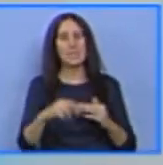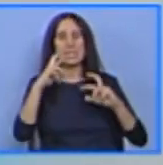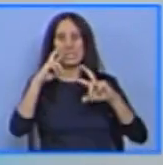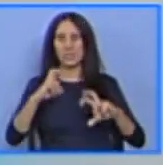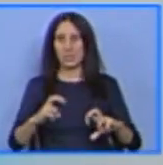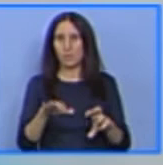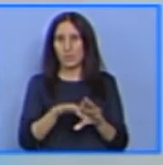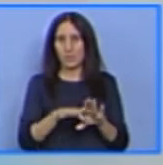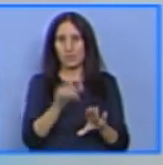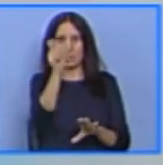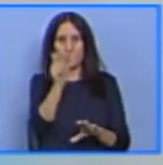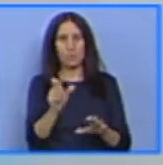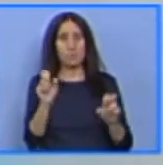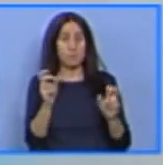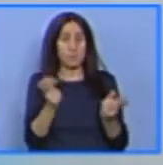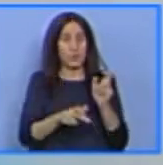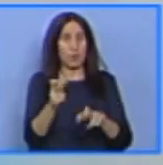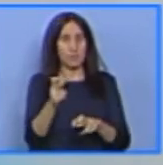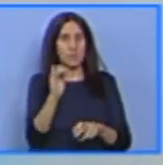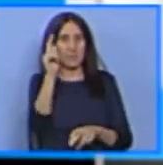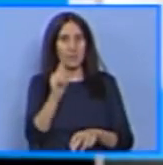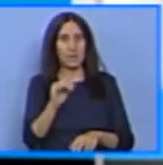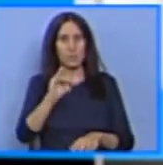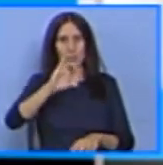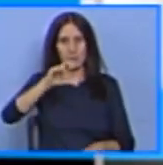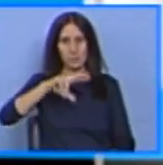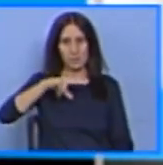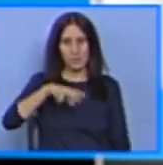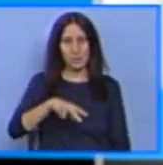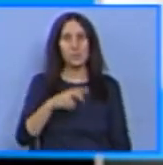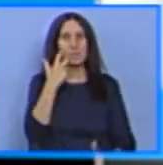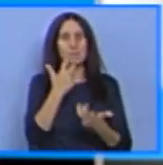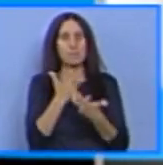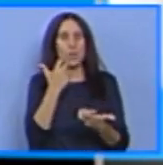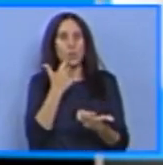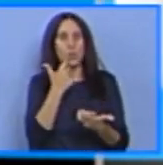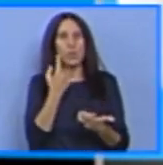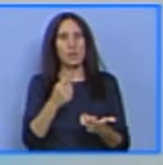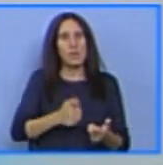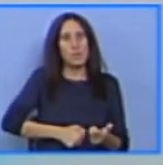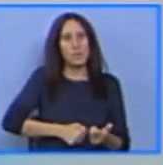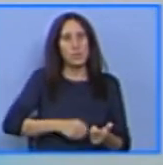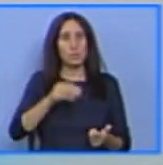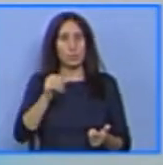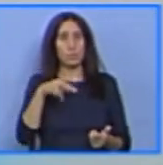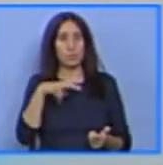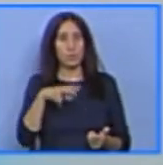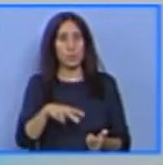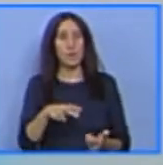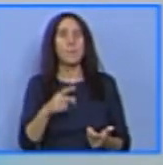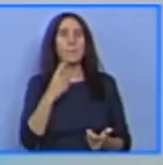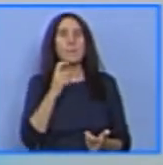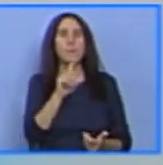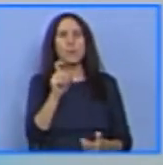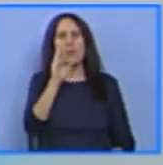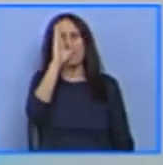torno deste fenómeno de fé no nosso país, que marca bastante o catolicismo em Portugal, e perguntava-lhe